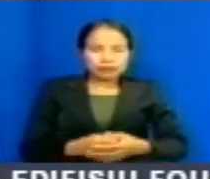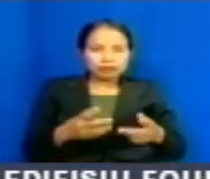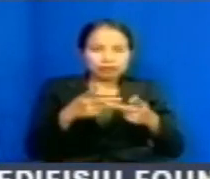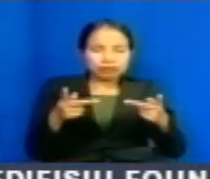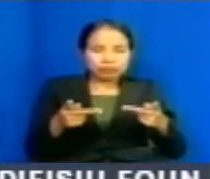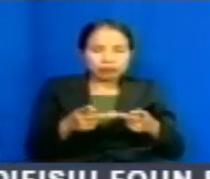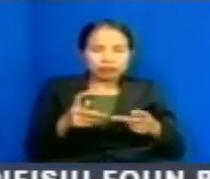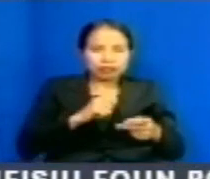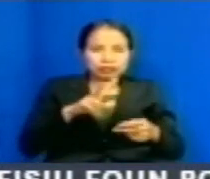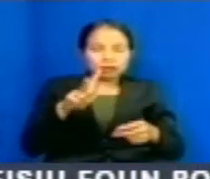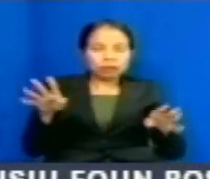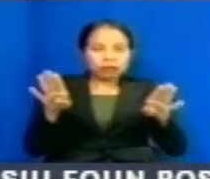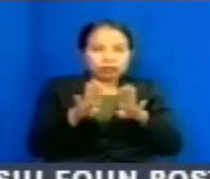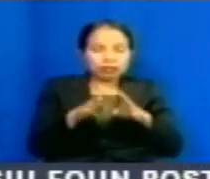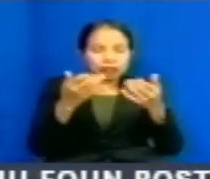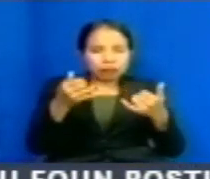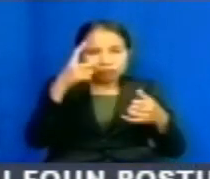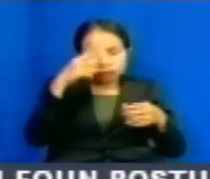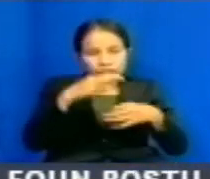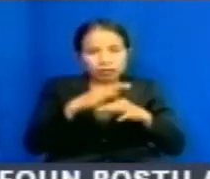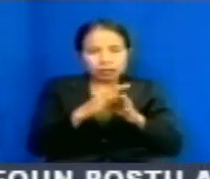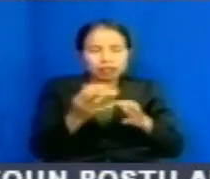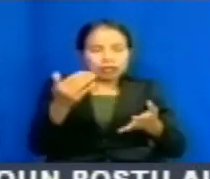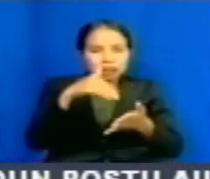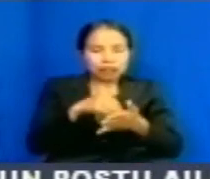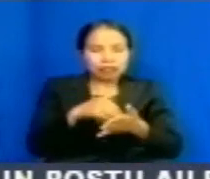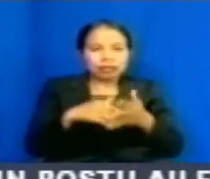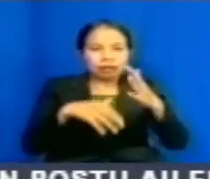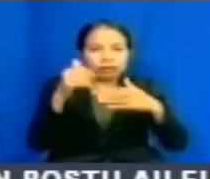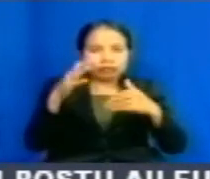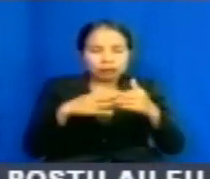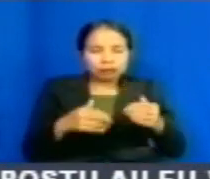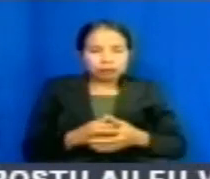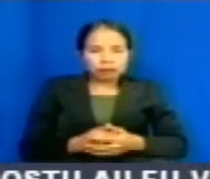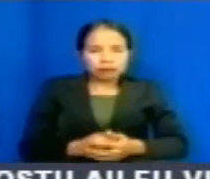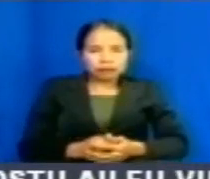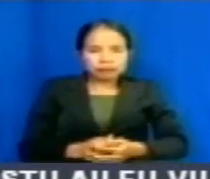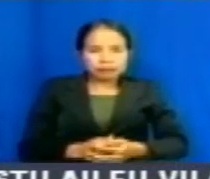Centro internamento da Cidade Lutaca provisório, Horiharia Ricas, condição infraestrutura.